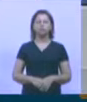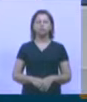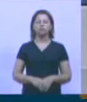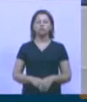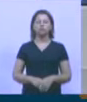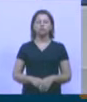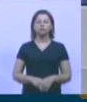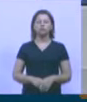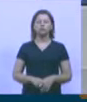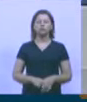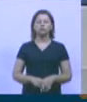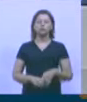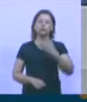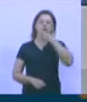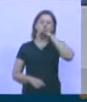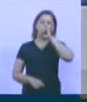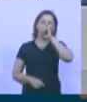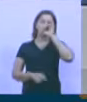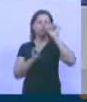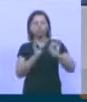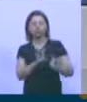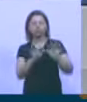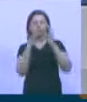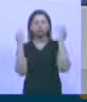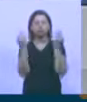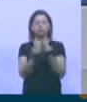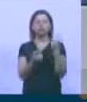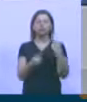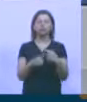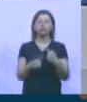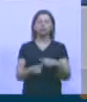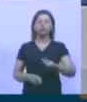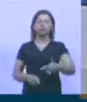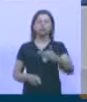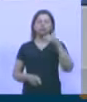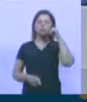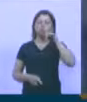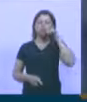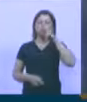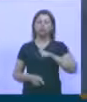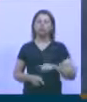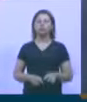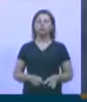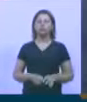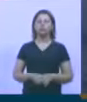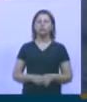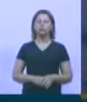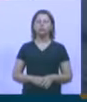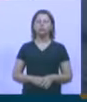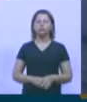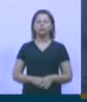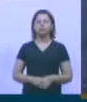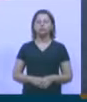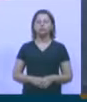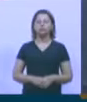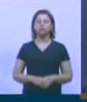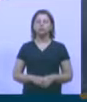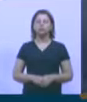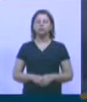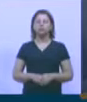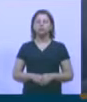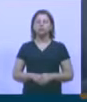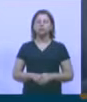woman. Um pai que abandona sua família por causa de uma outra mulher. And therefore, the mother took